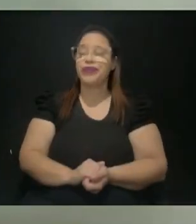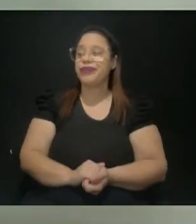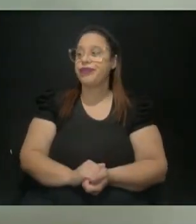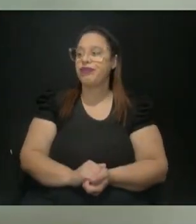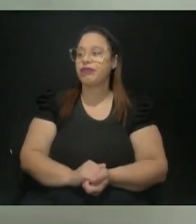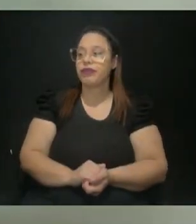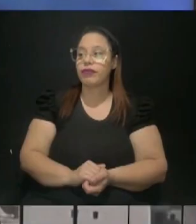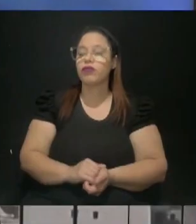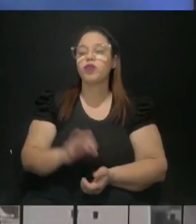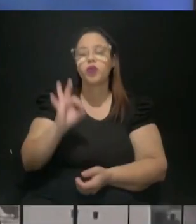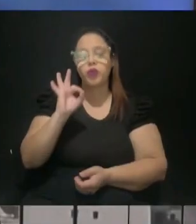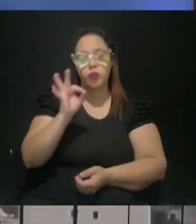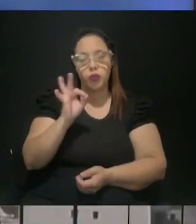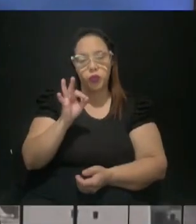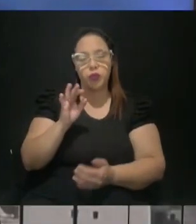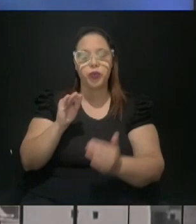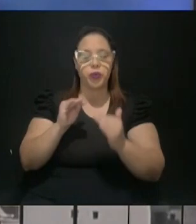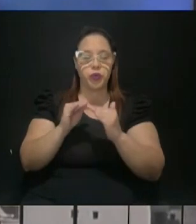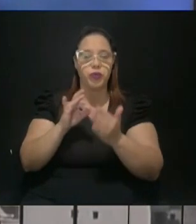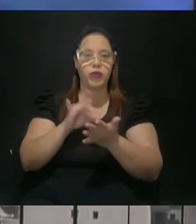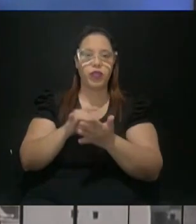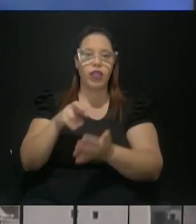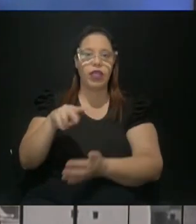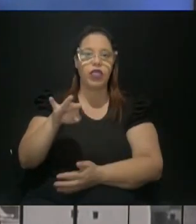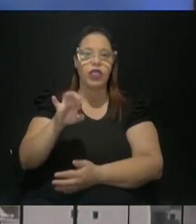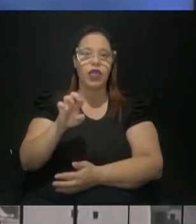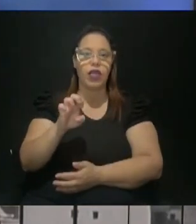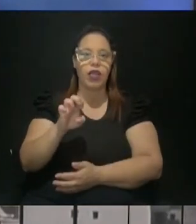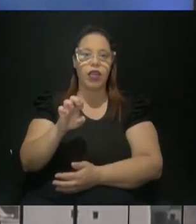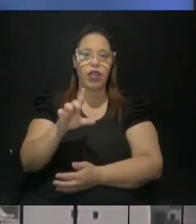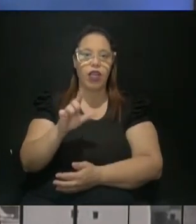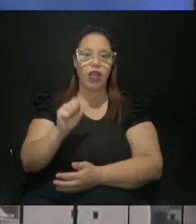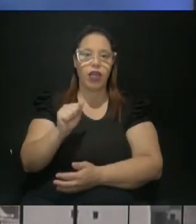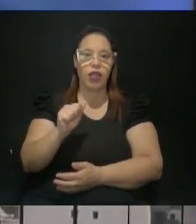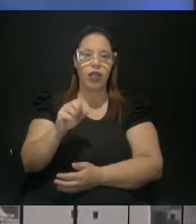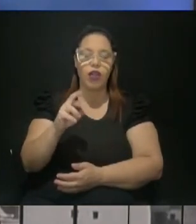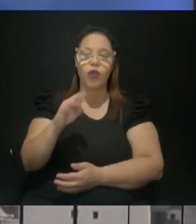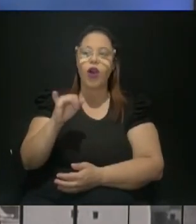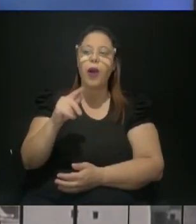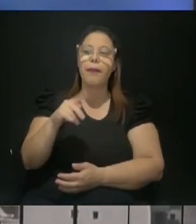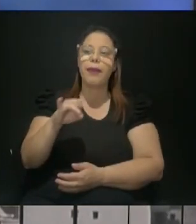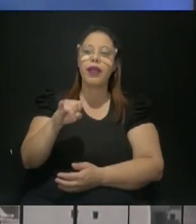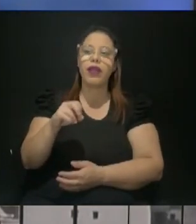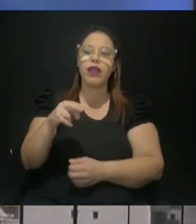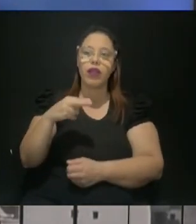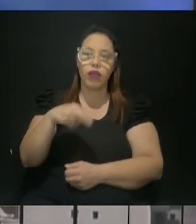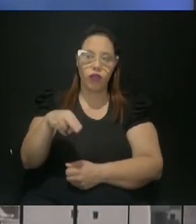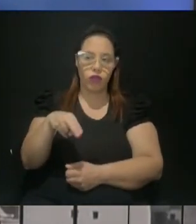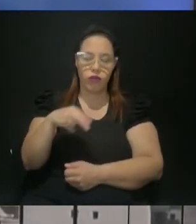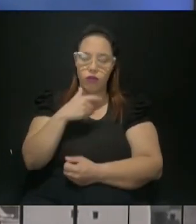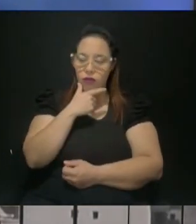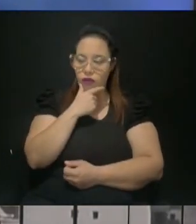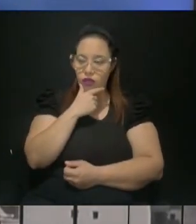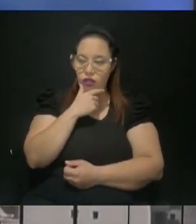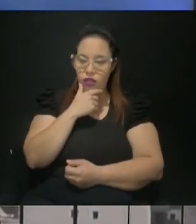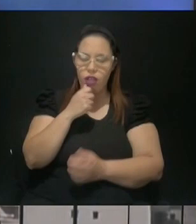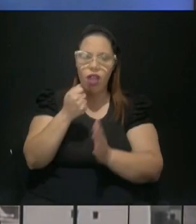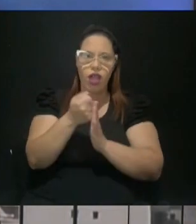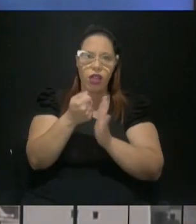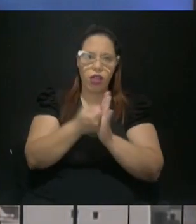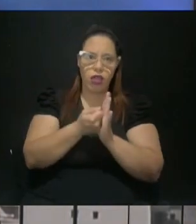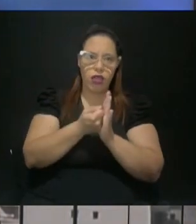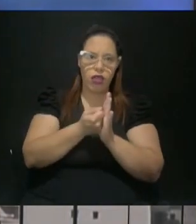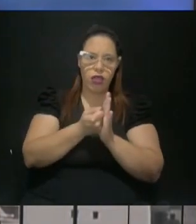Exato, perfeito. E, Natiela, com a COP, o ano que vem, em novembro, você acha que essa aprovação da regulamentação pode ser um pouco